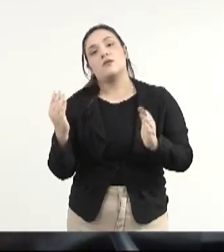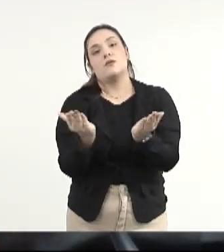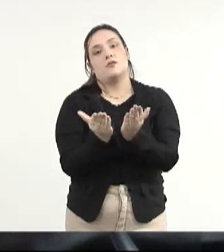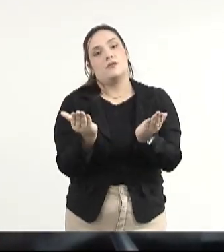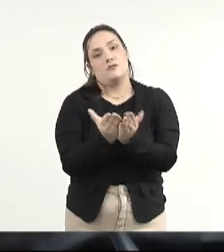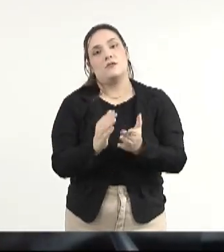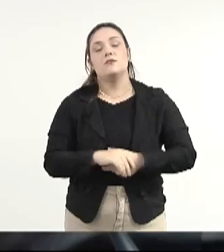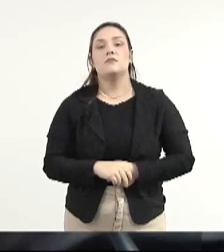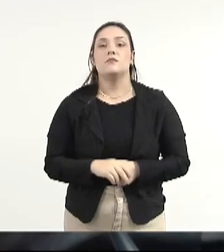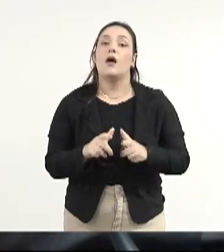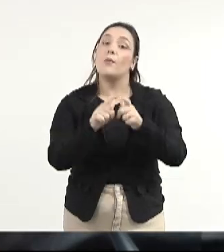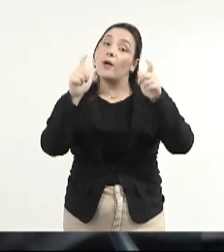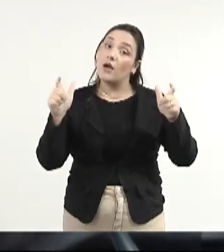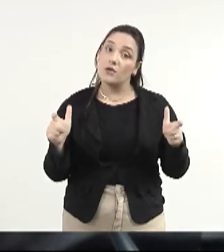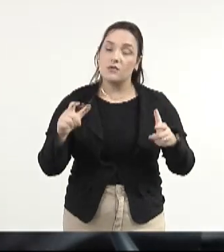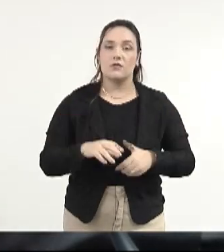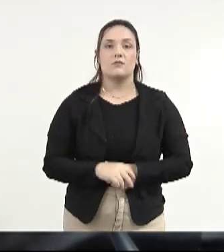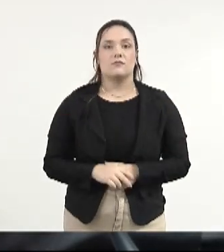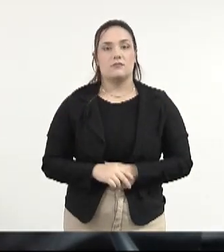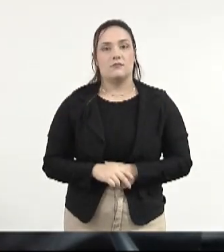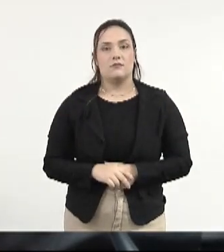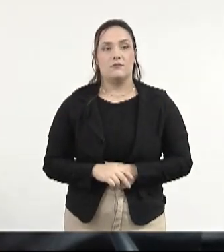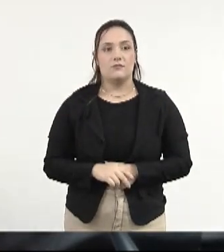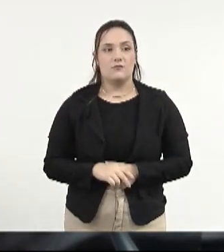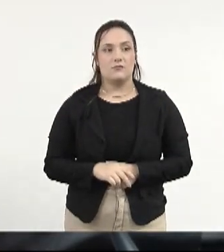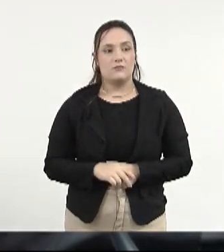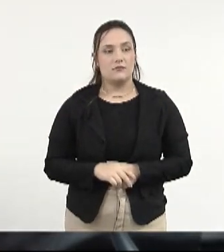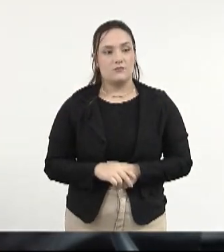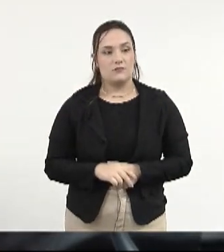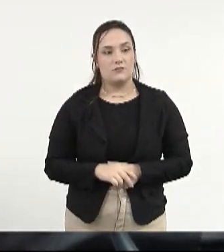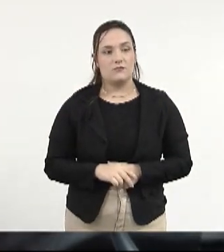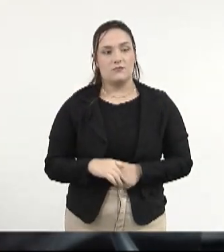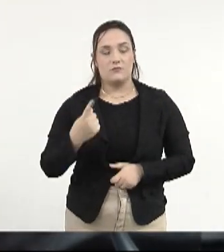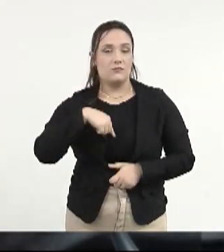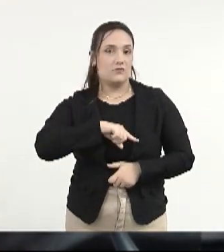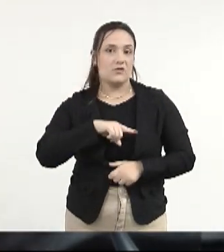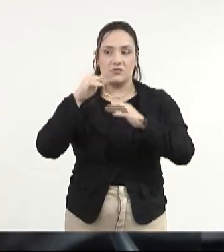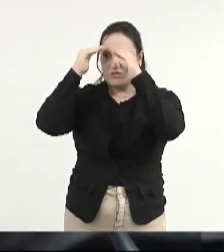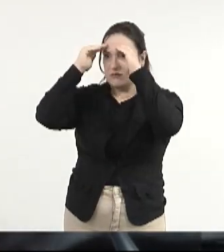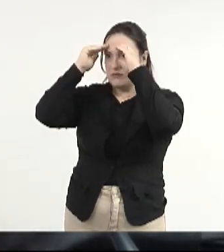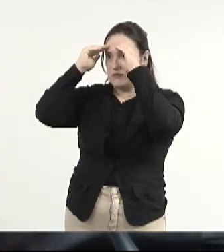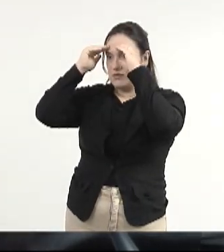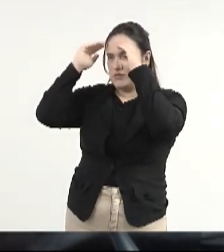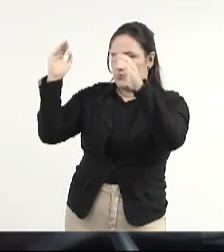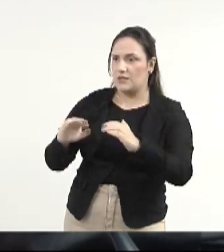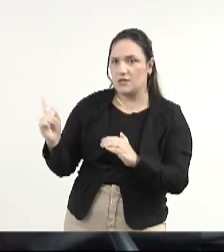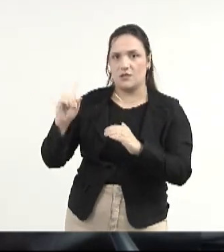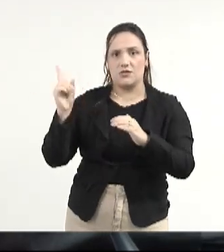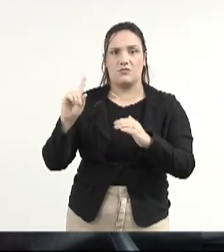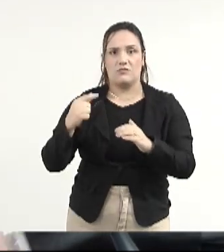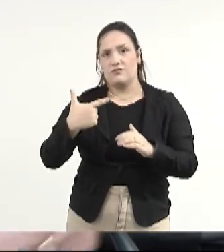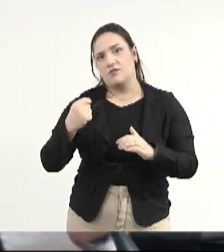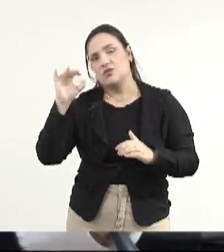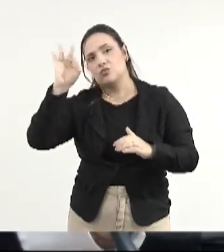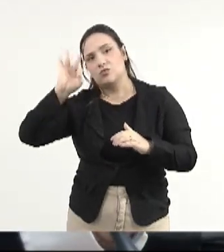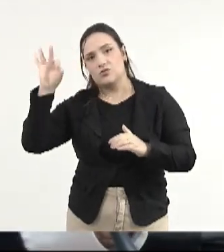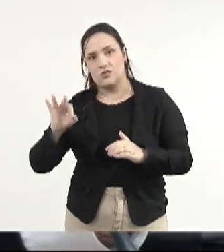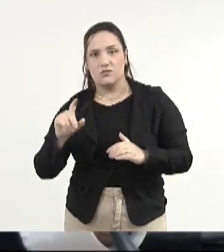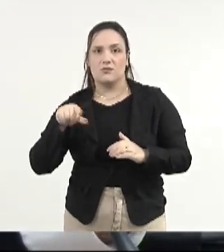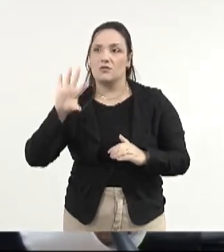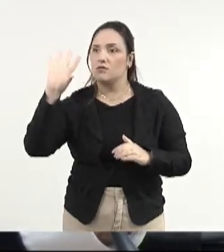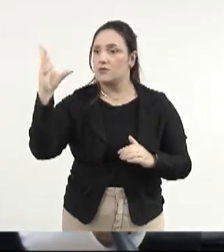cristãos. A maioria. Então, e outra, nós não estamos respeitando a minoria de 20% que